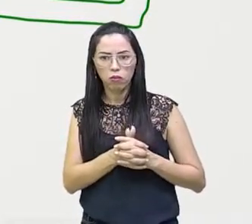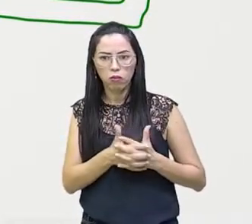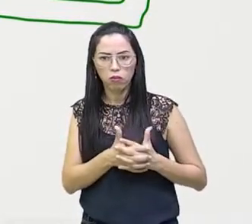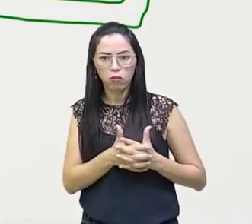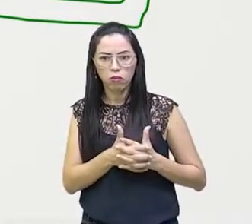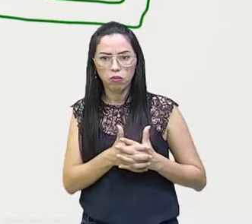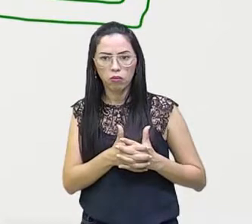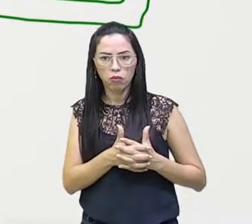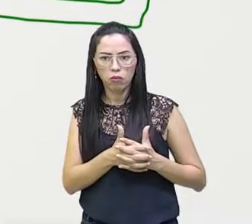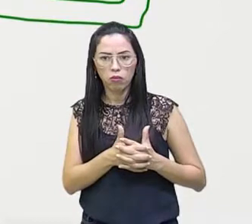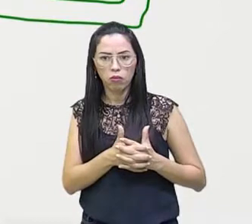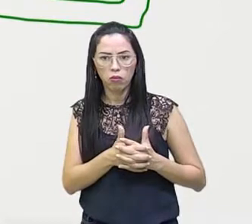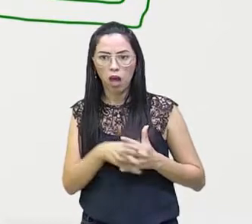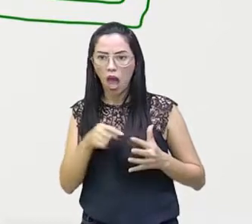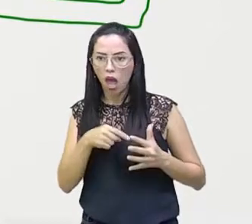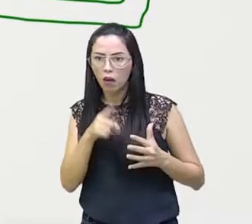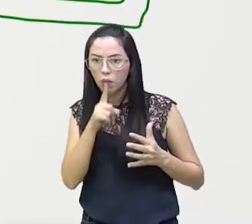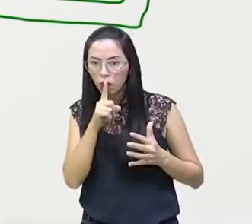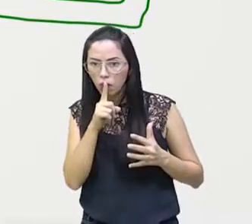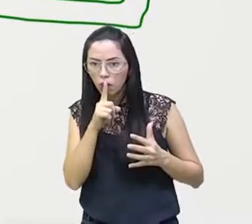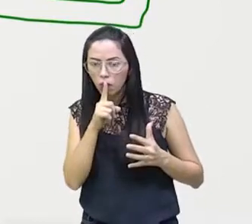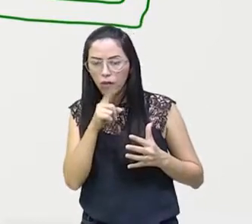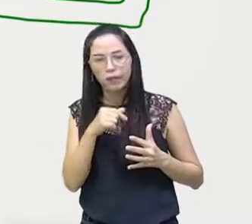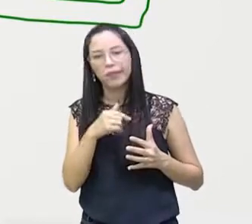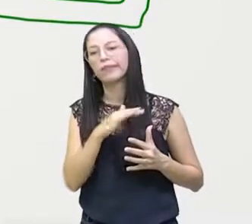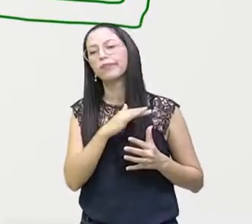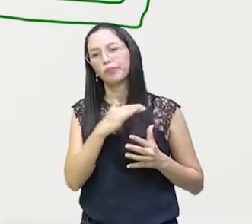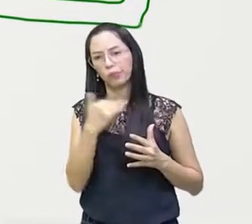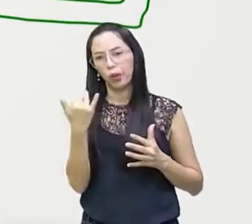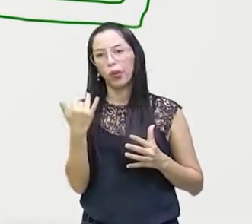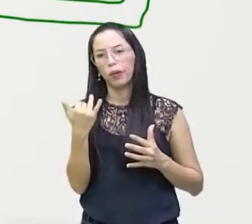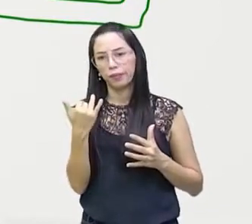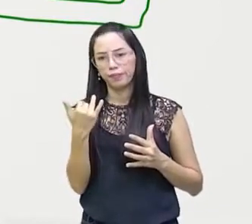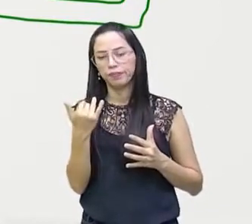sangue por todo o nosso corpo. Por isso ele não pode parar em momento algum.